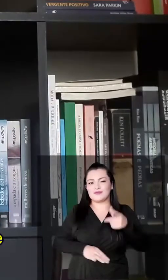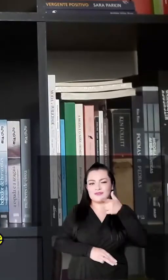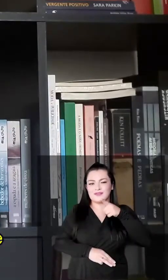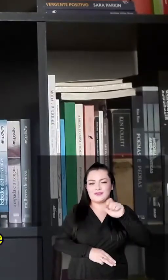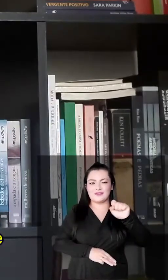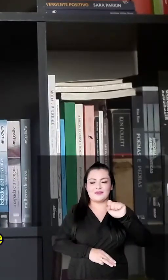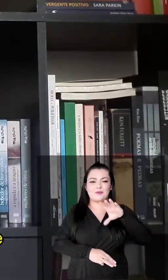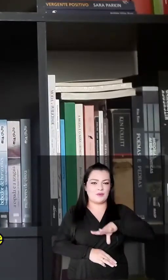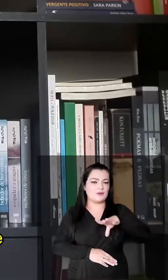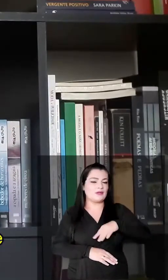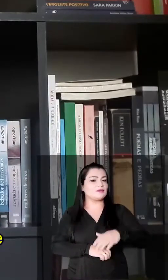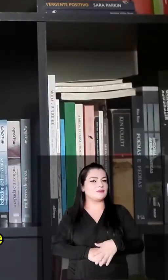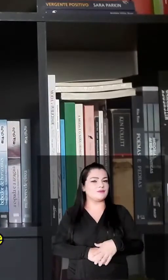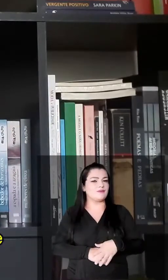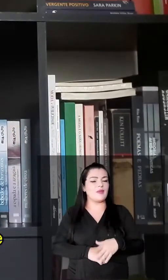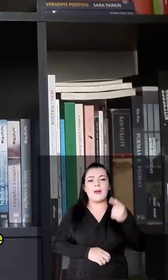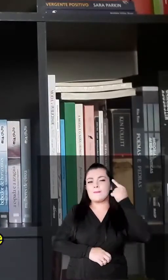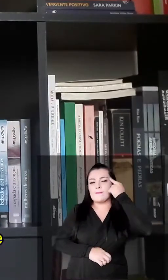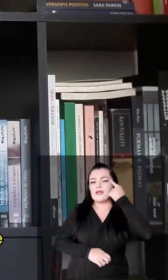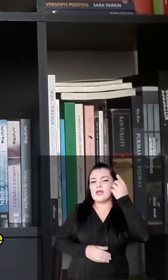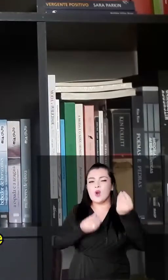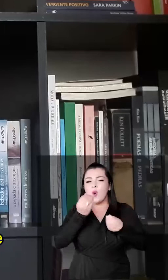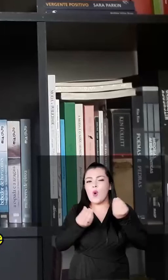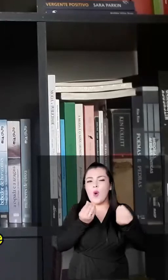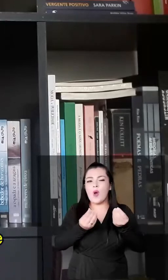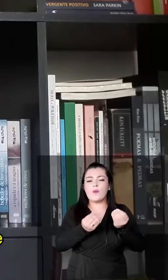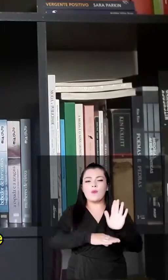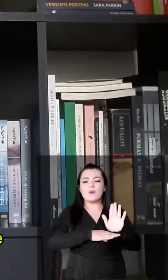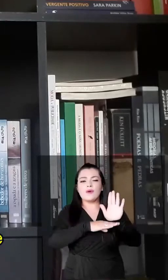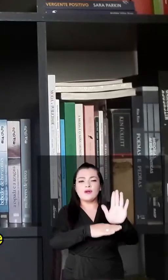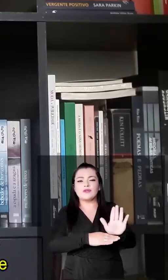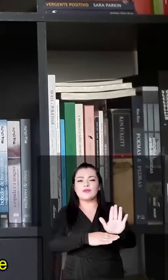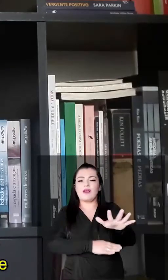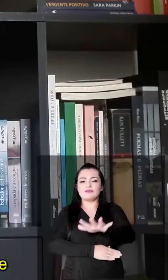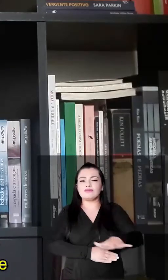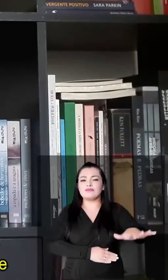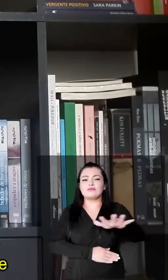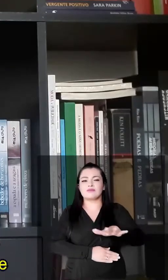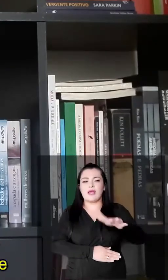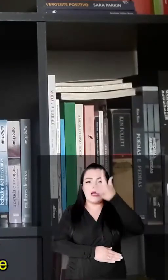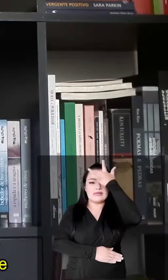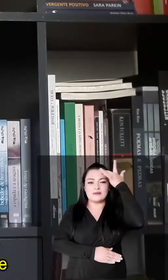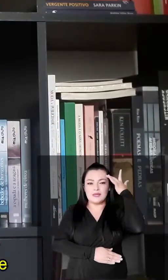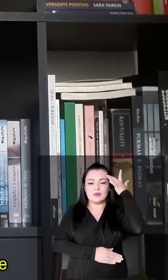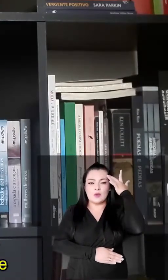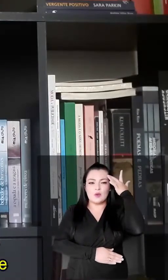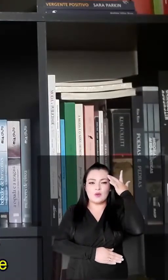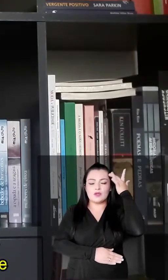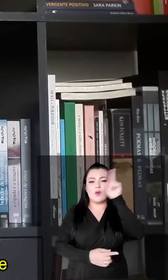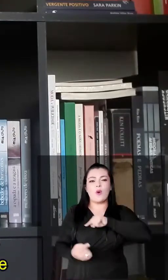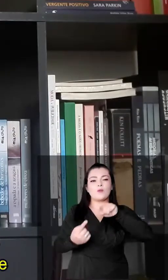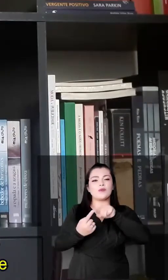Pensando em como ajudar as pessoas nesse momento excepcional que estamos vivendo, com a matéria que o museu trabalha, que